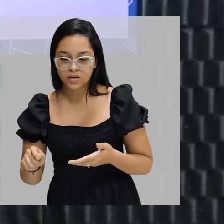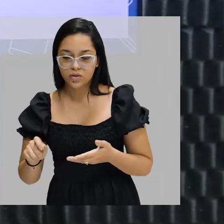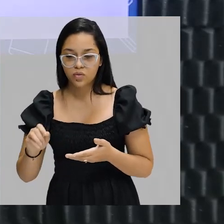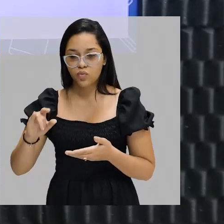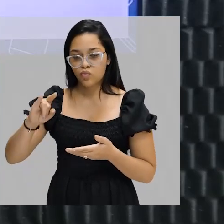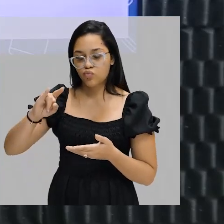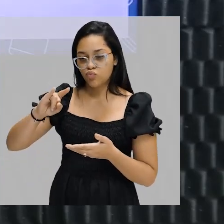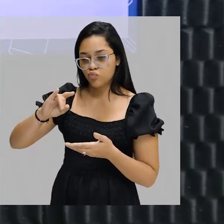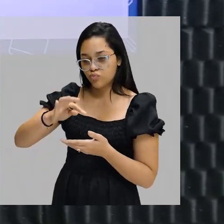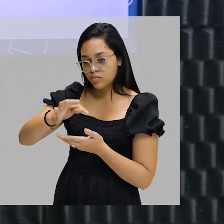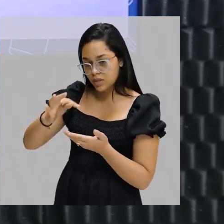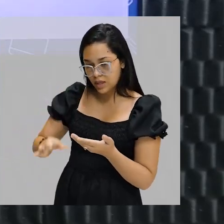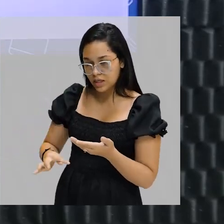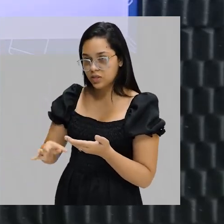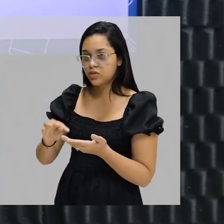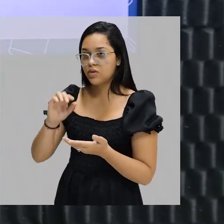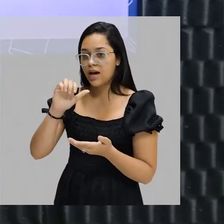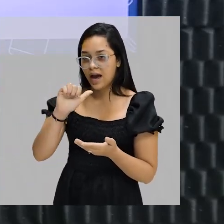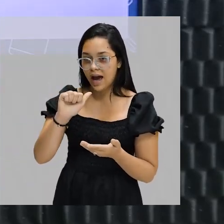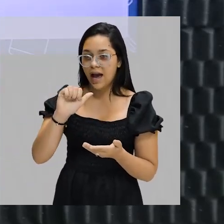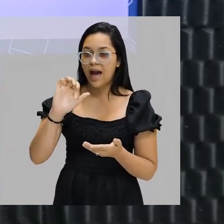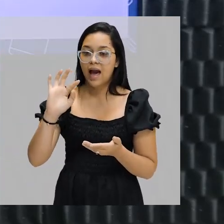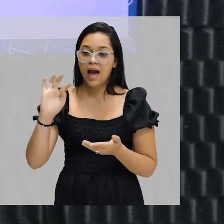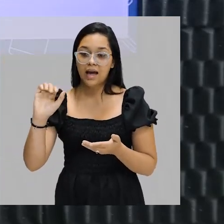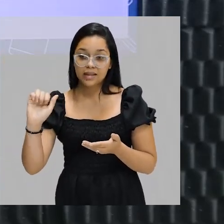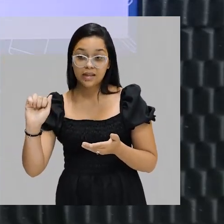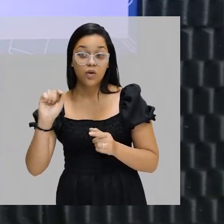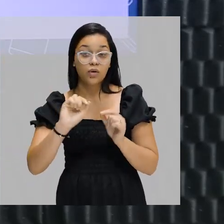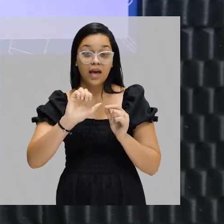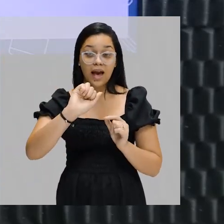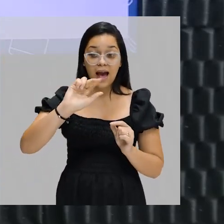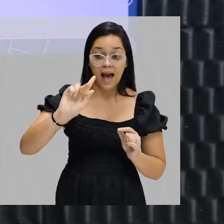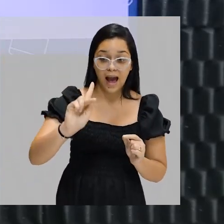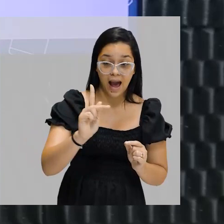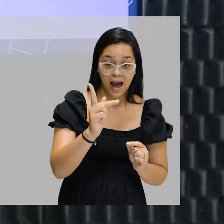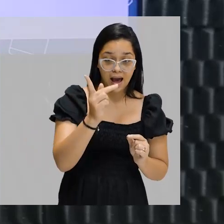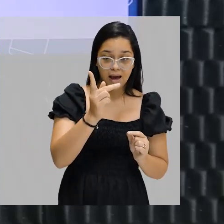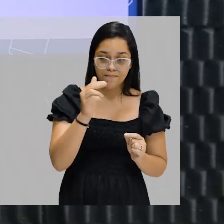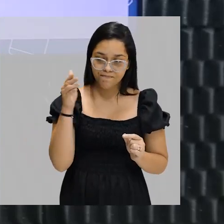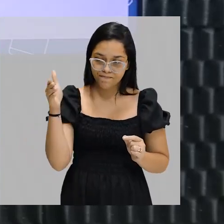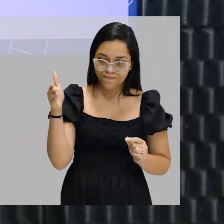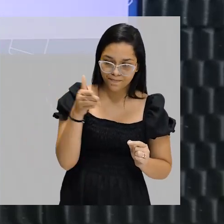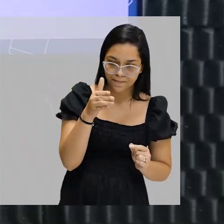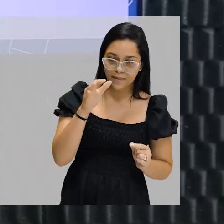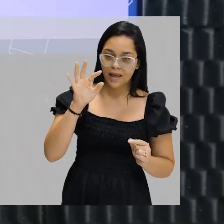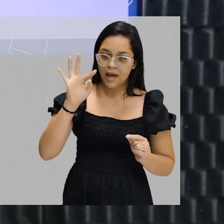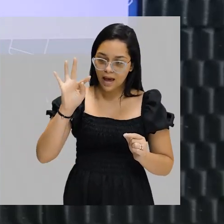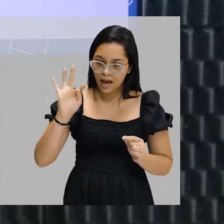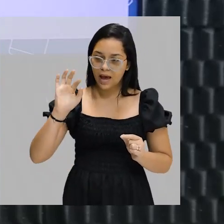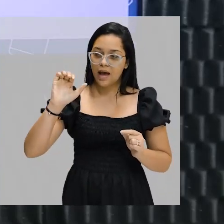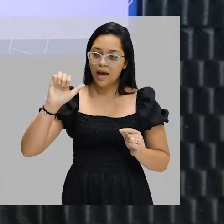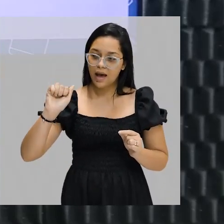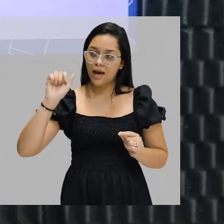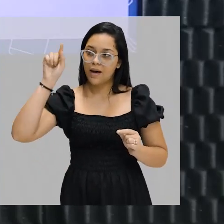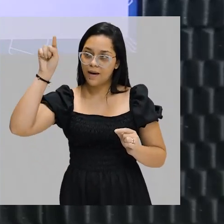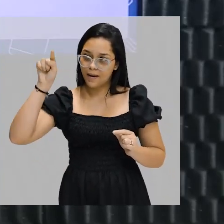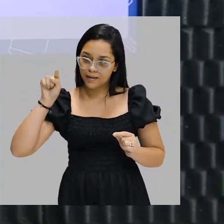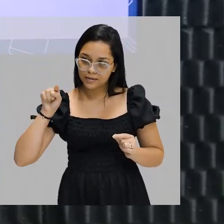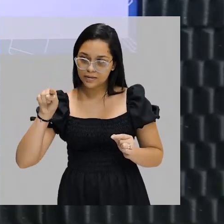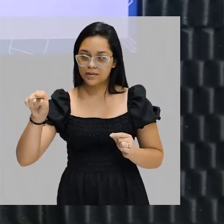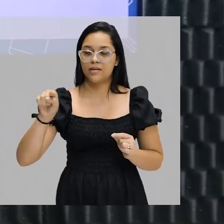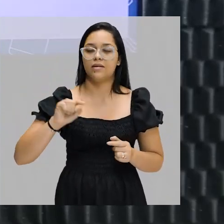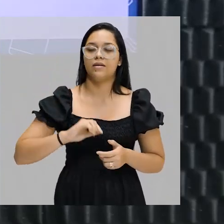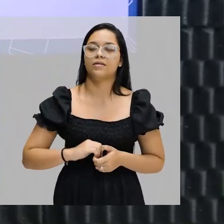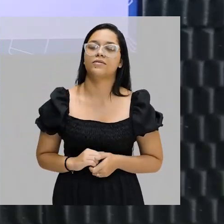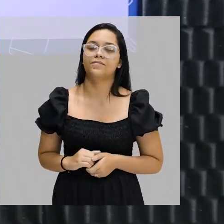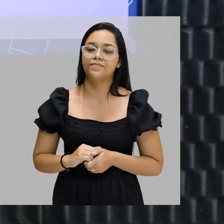uma interjeição para falar Ah tá é a h exclamação né Ah